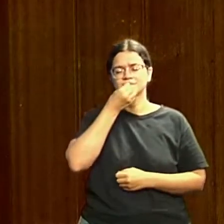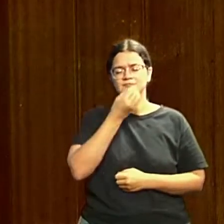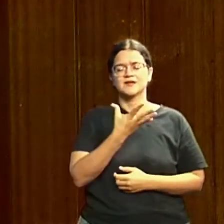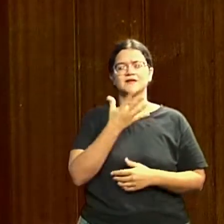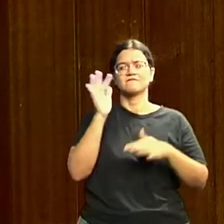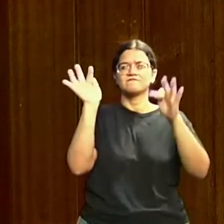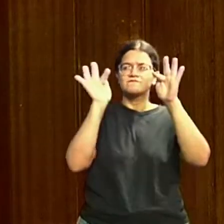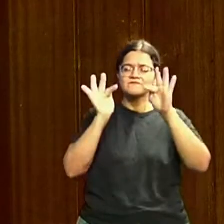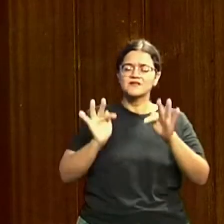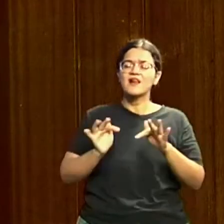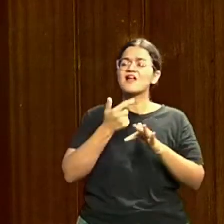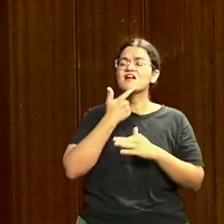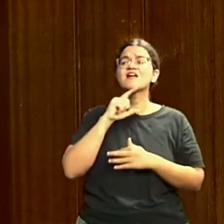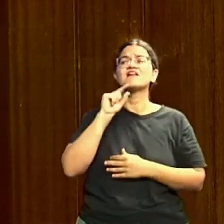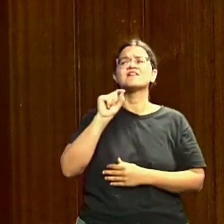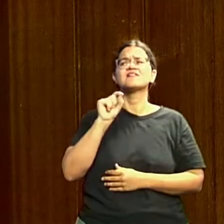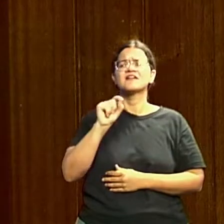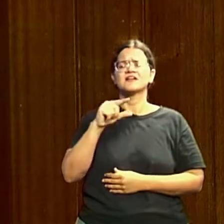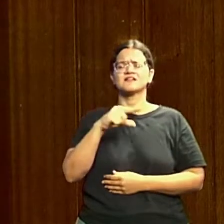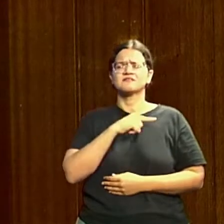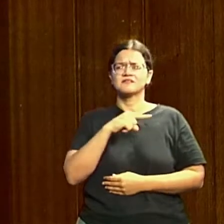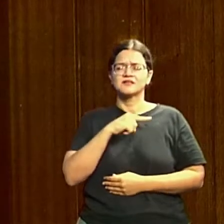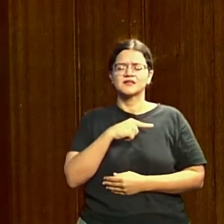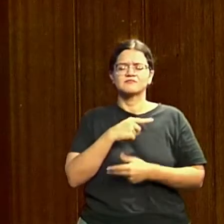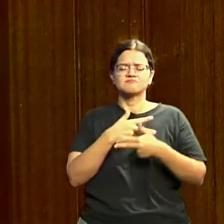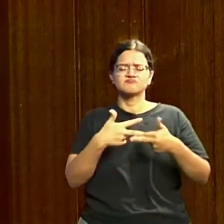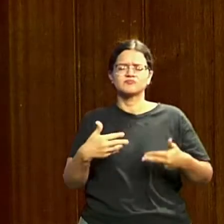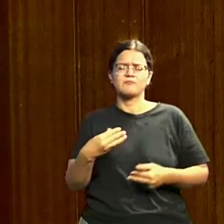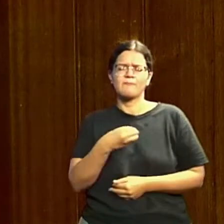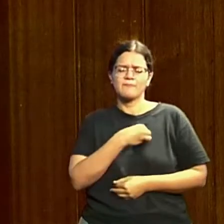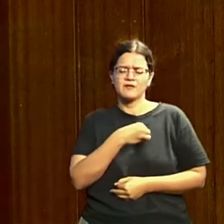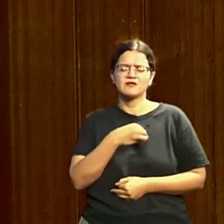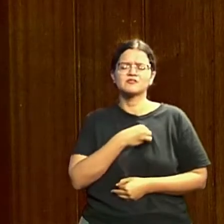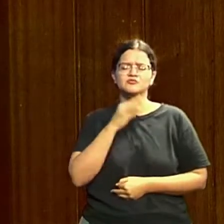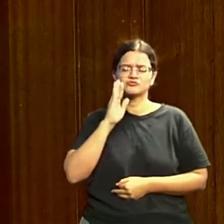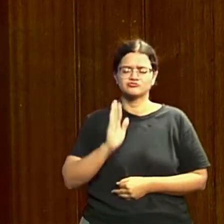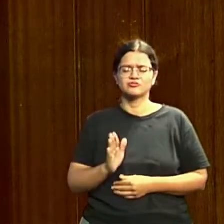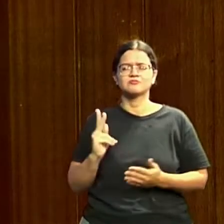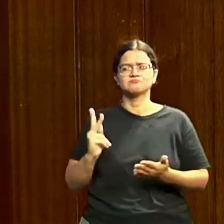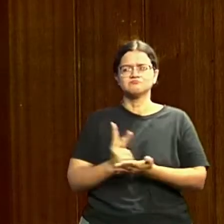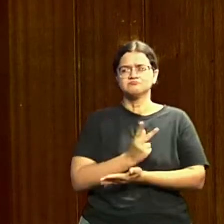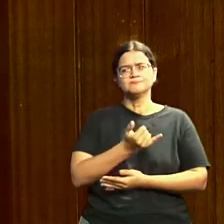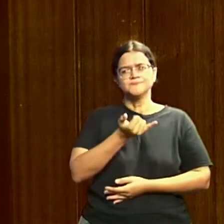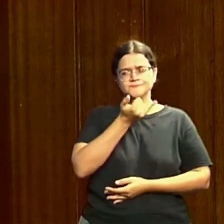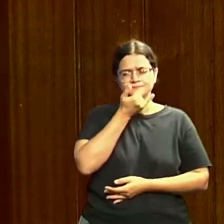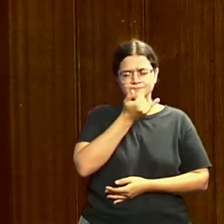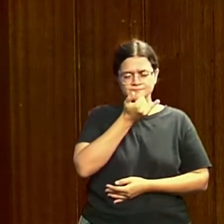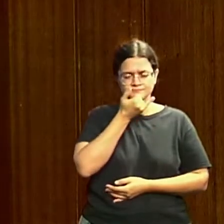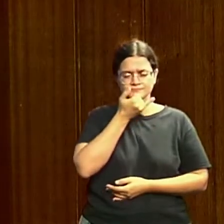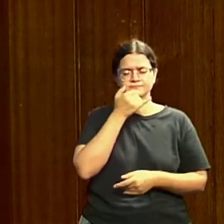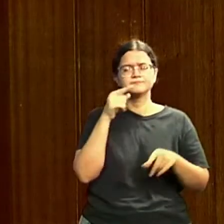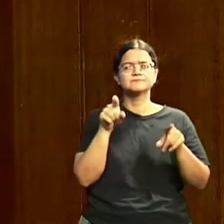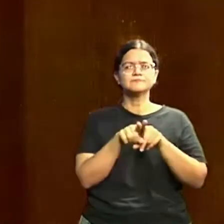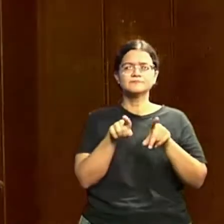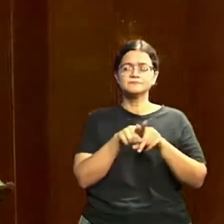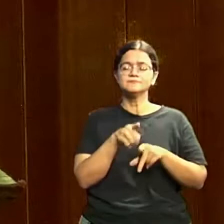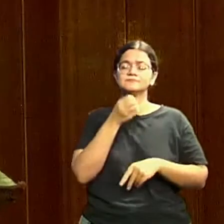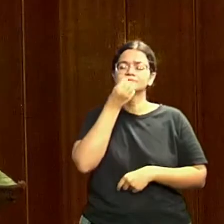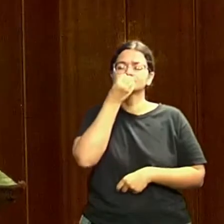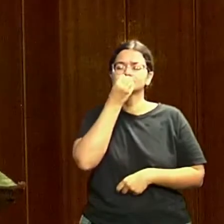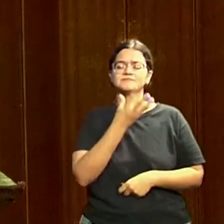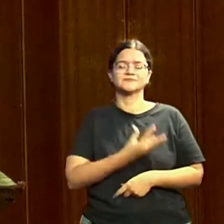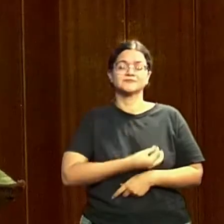Bem-aventurado aquele cuja transgressão é perdoada. Bem-aventurado o homem a quem o Senhor